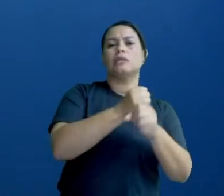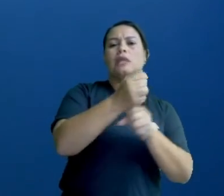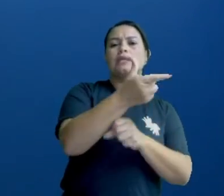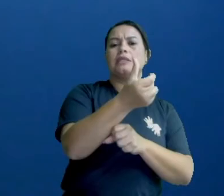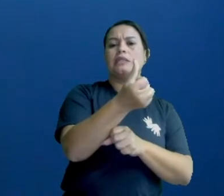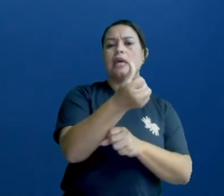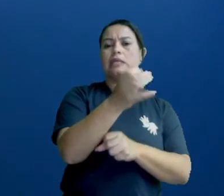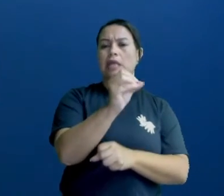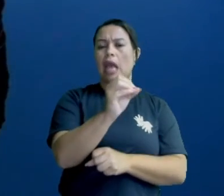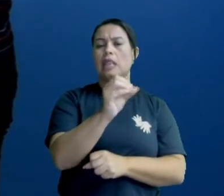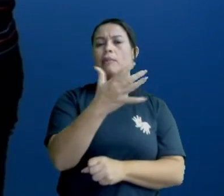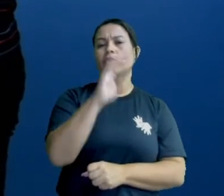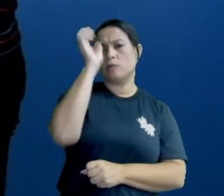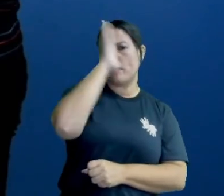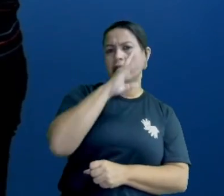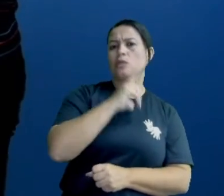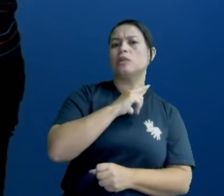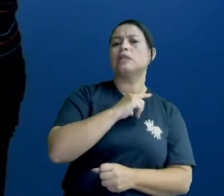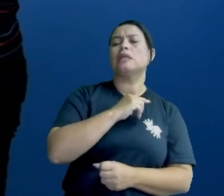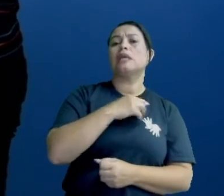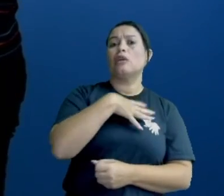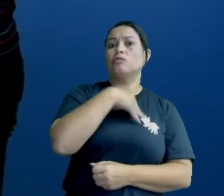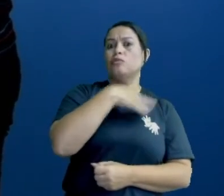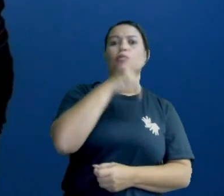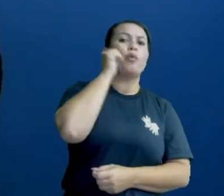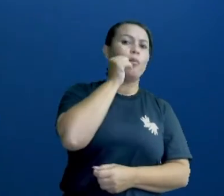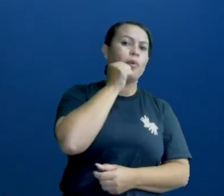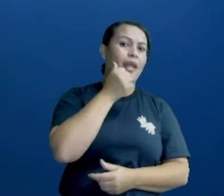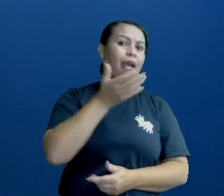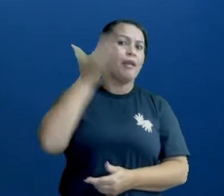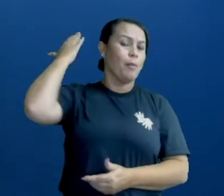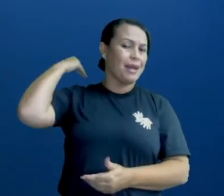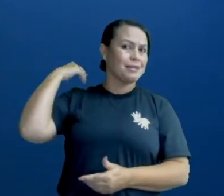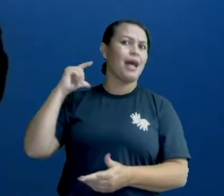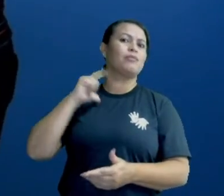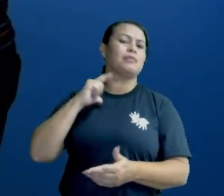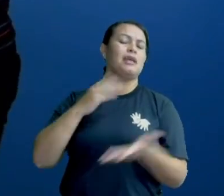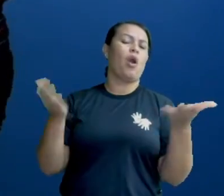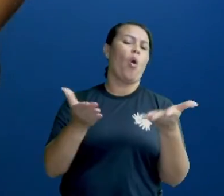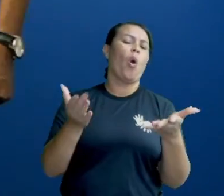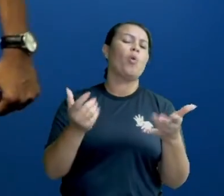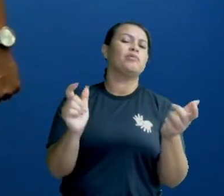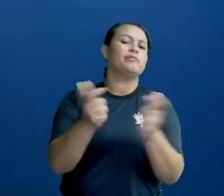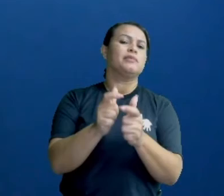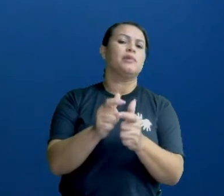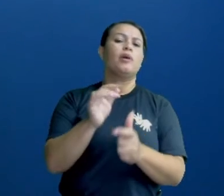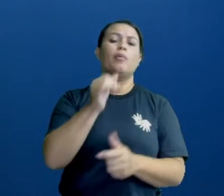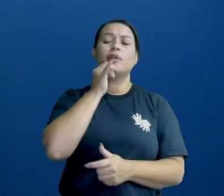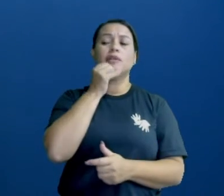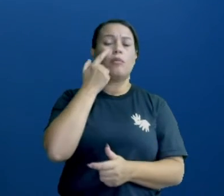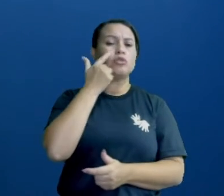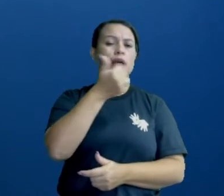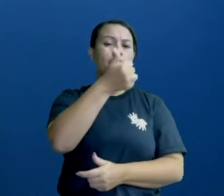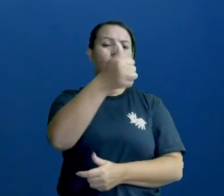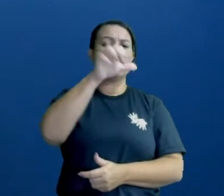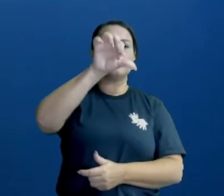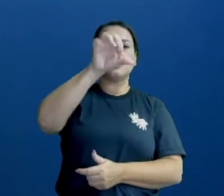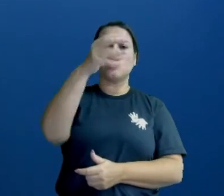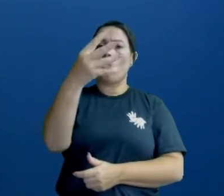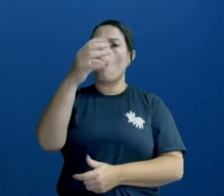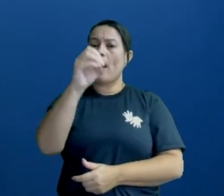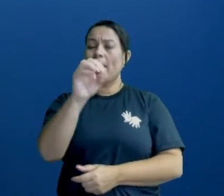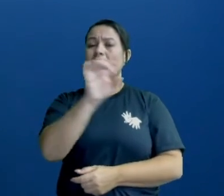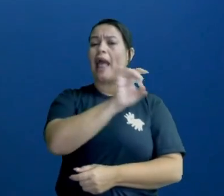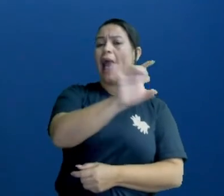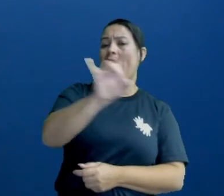tinha uma média de filhos por mulher muito maior do que atualmente. Se a gente pegar o gráfico aqui e analisar, em 1940, cada mulher